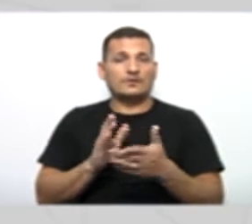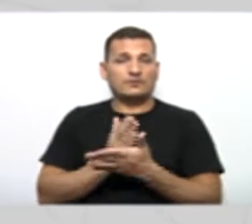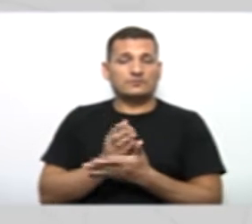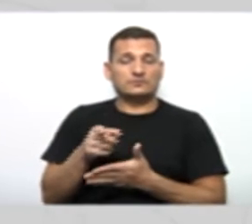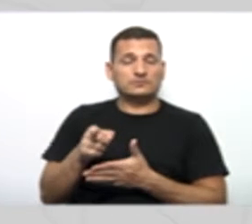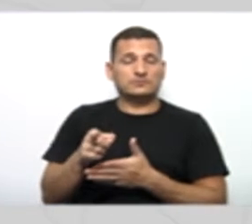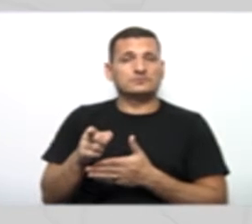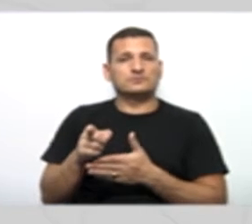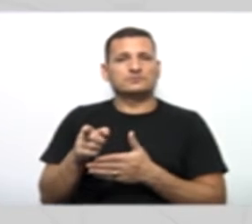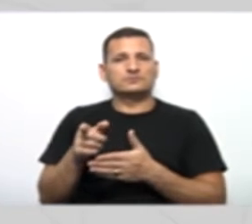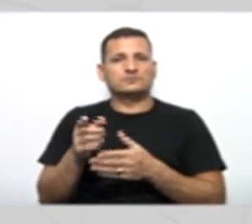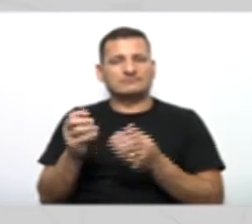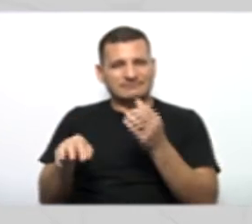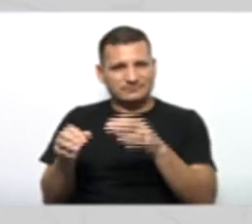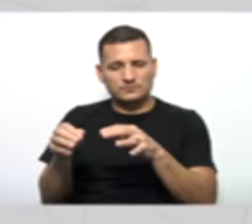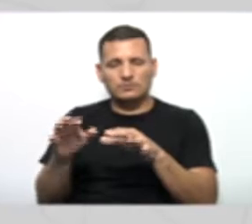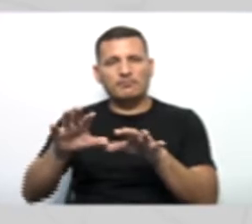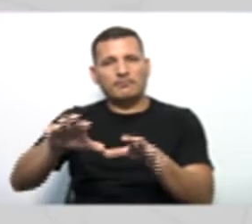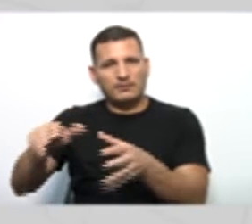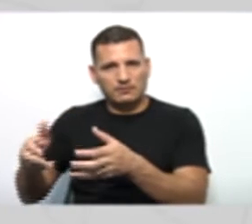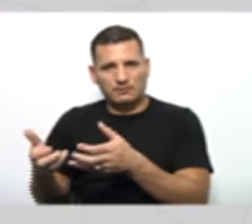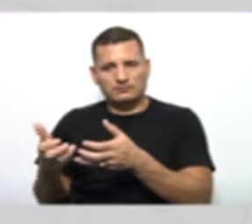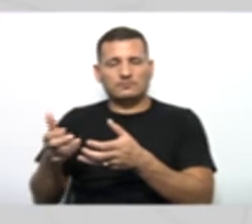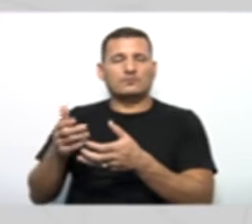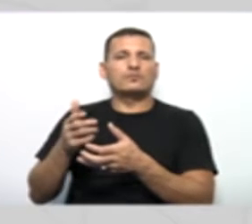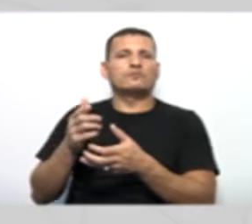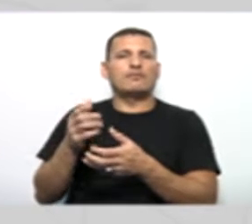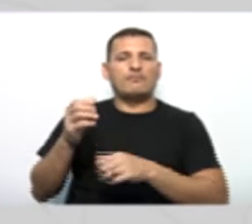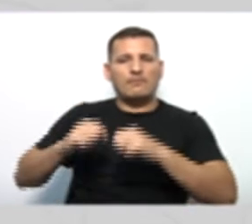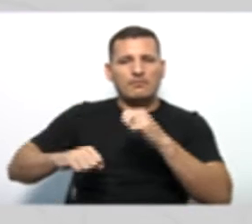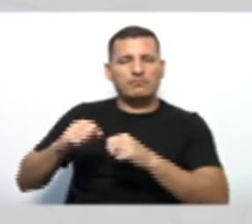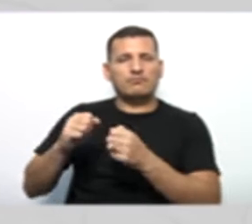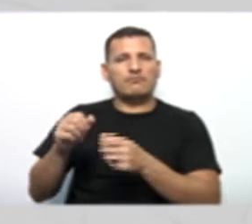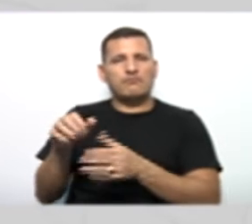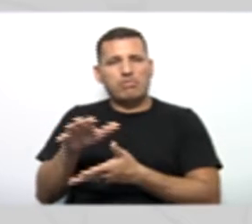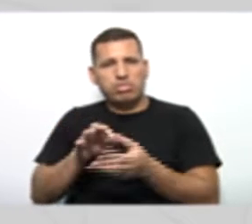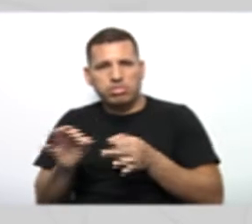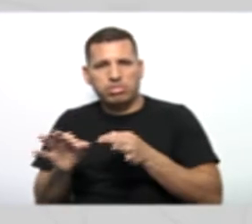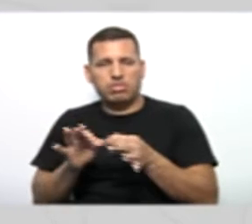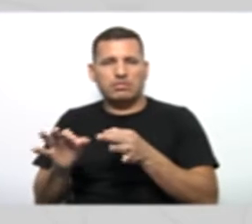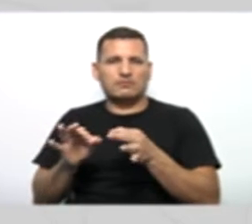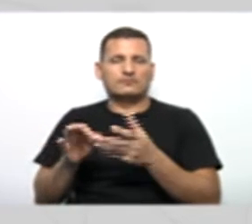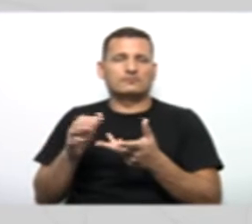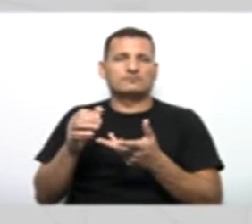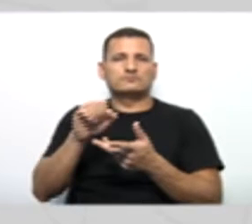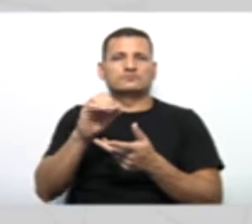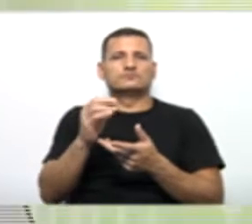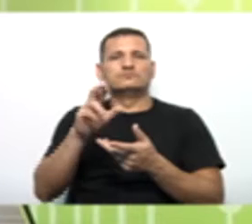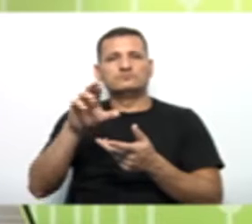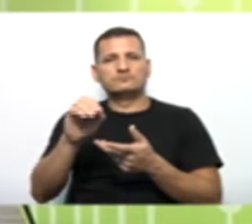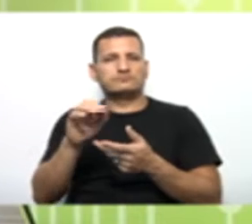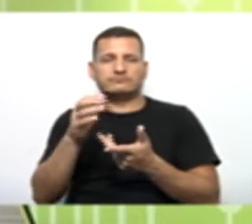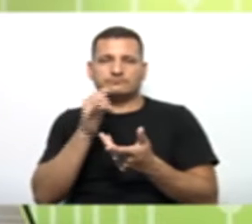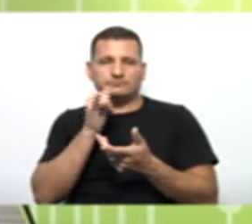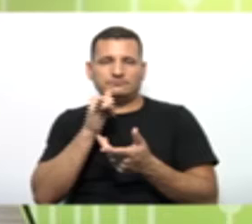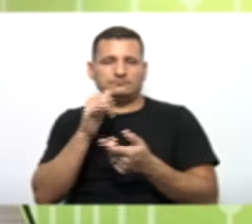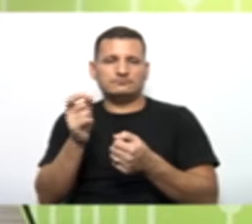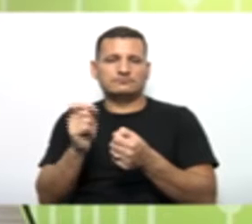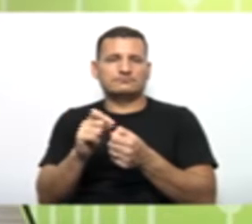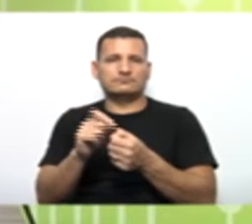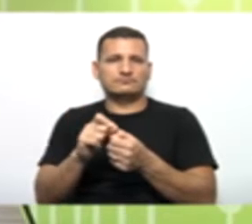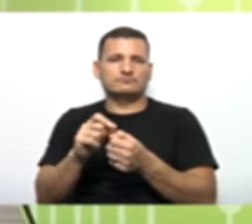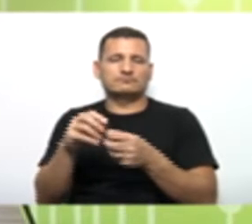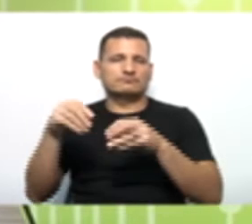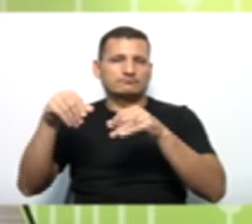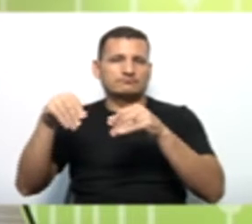resíduos para outro processo produtivo, como, por exemplo, depois de ter feito o queijo, utilizar o soro para fazer soro em